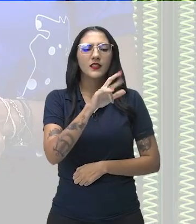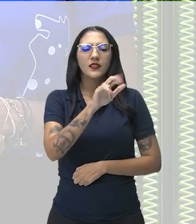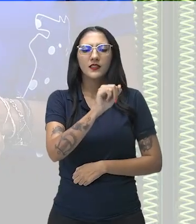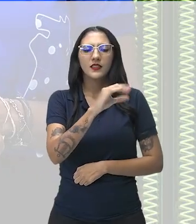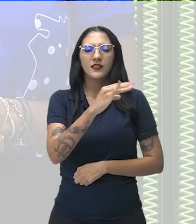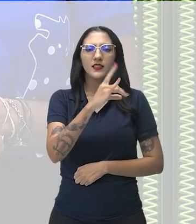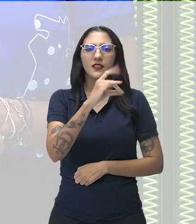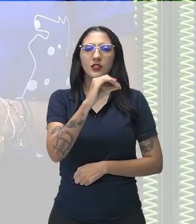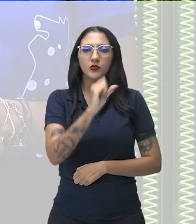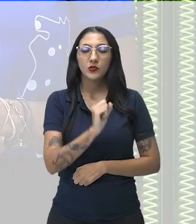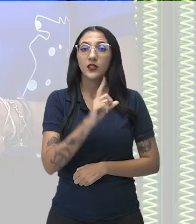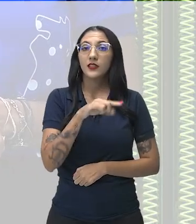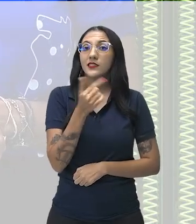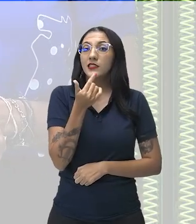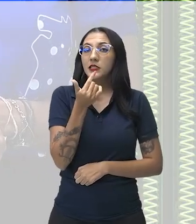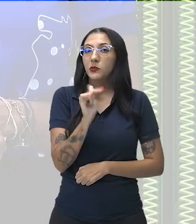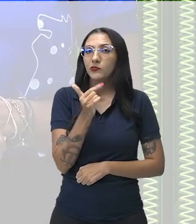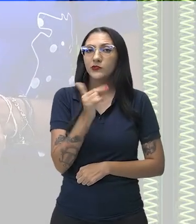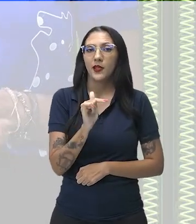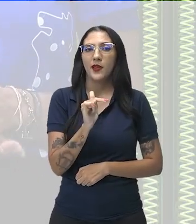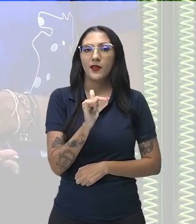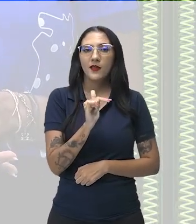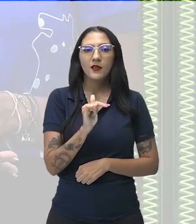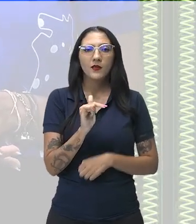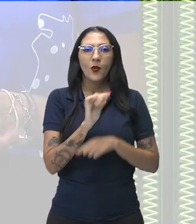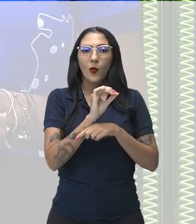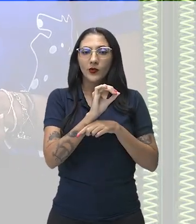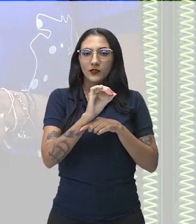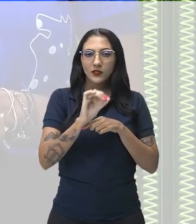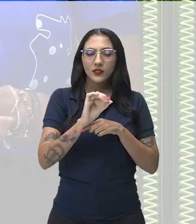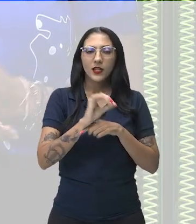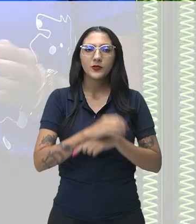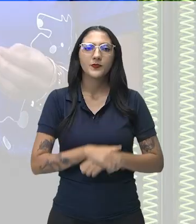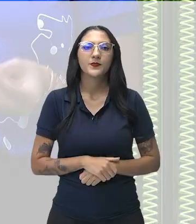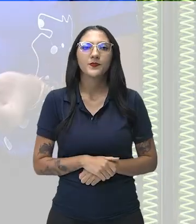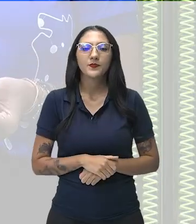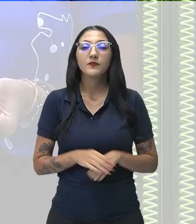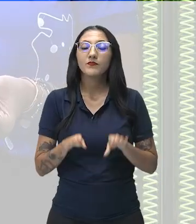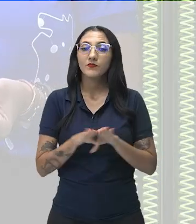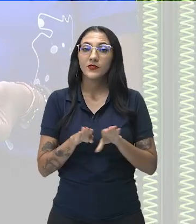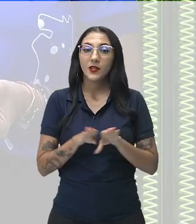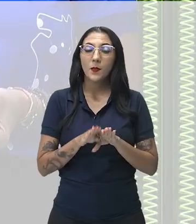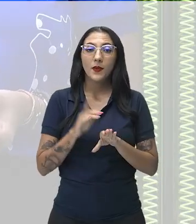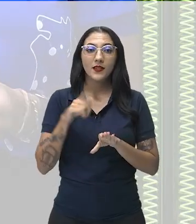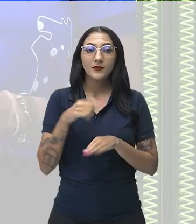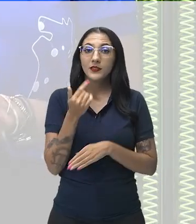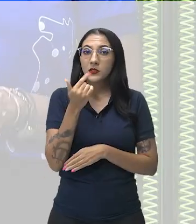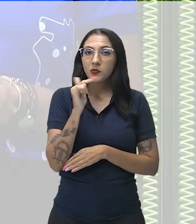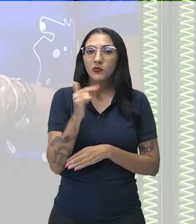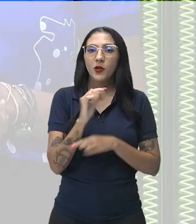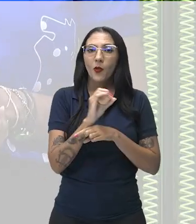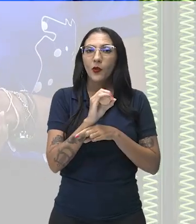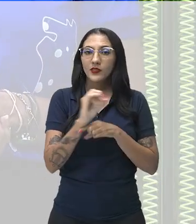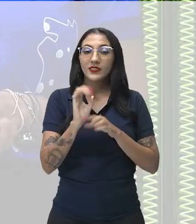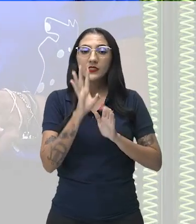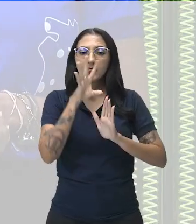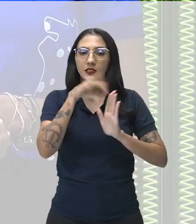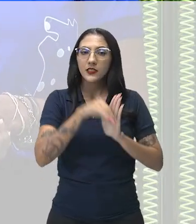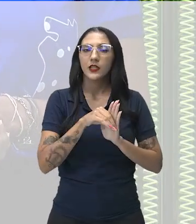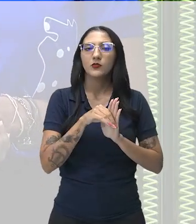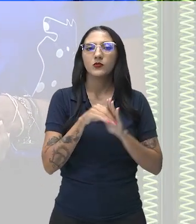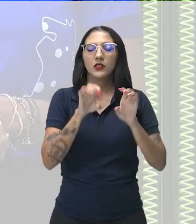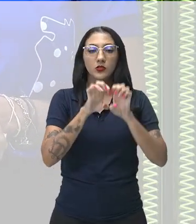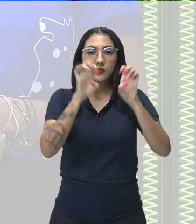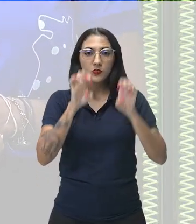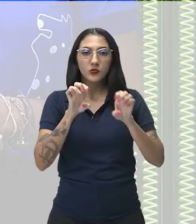ácidos que não têm oxigênio. E eles representam, então, eles não apresentam oxigênio em sua fórmula e